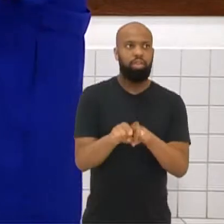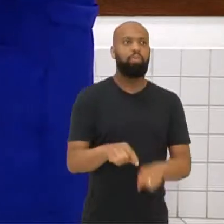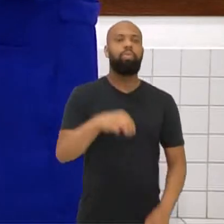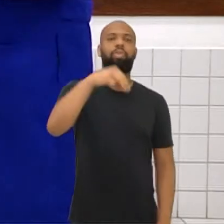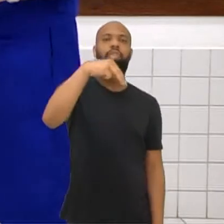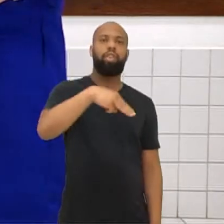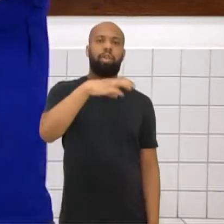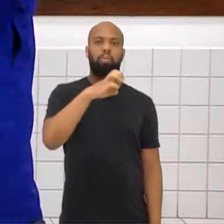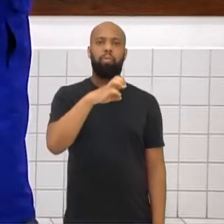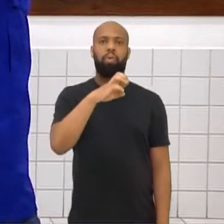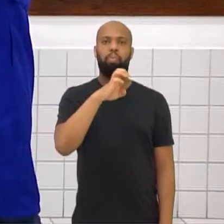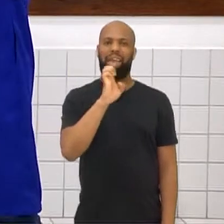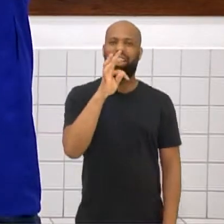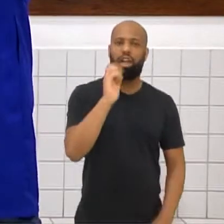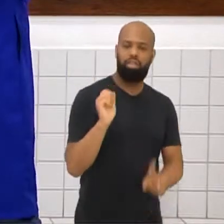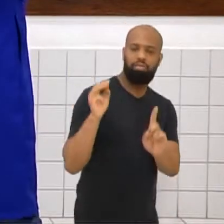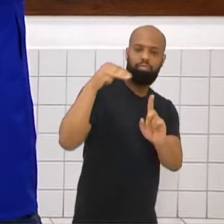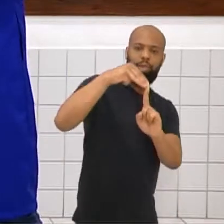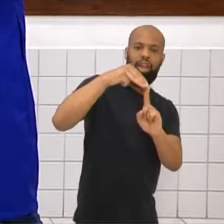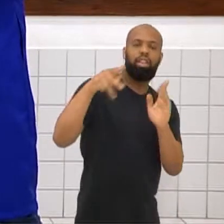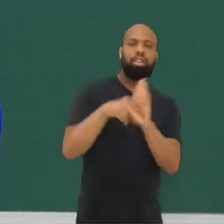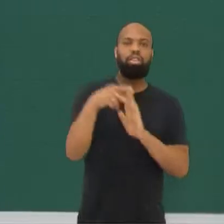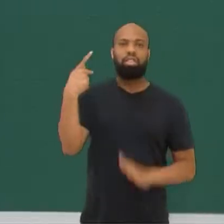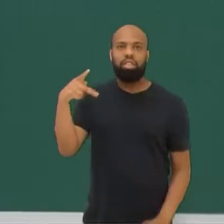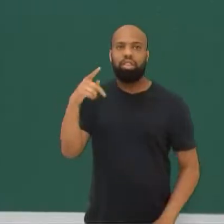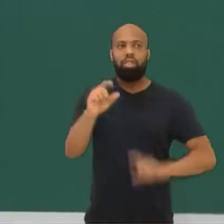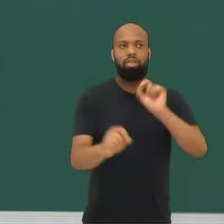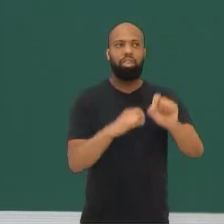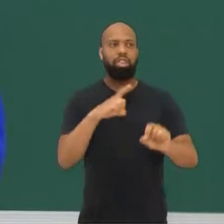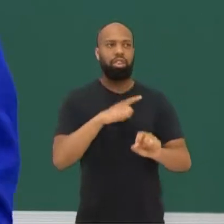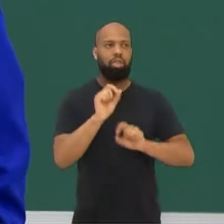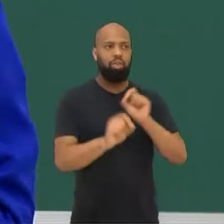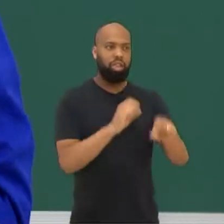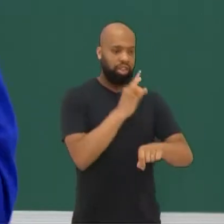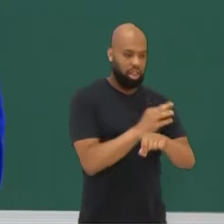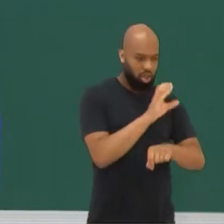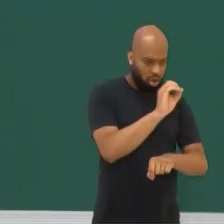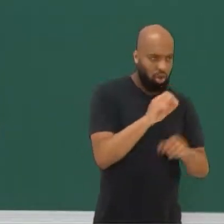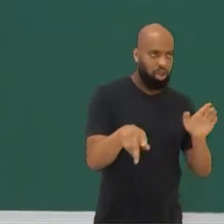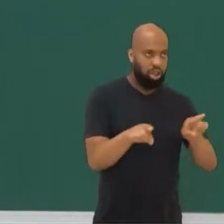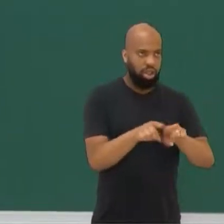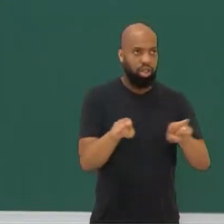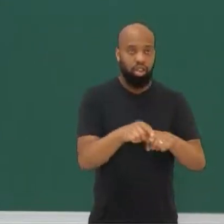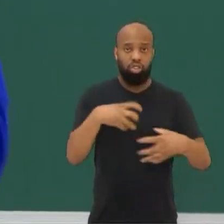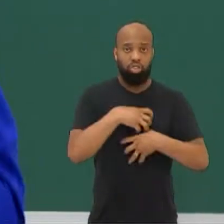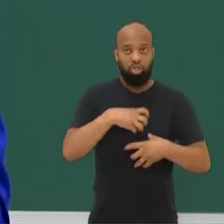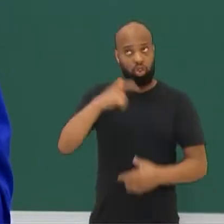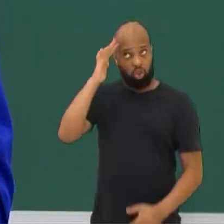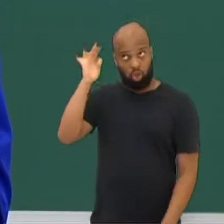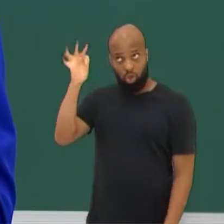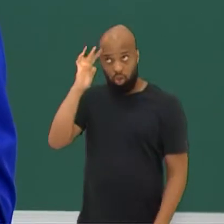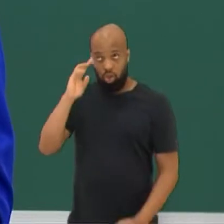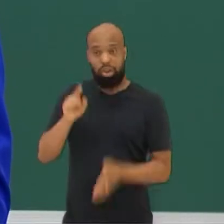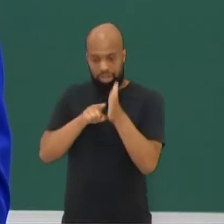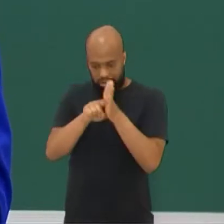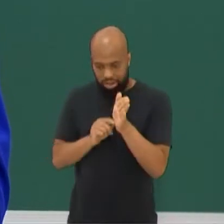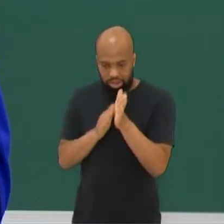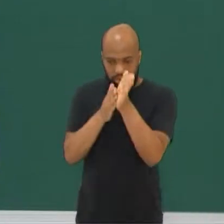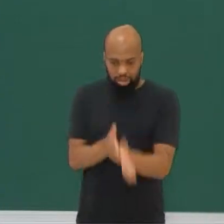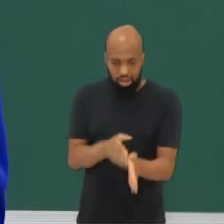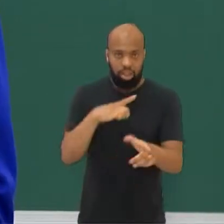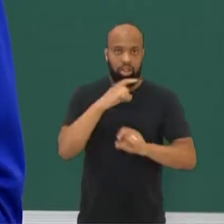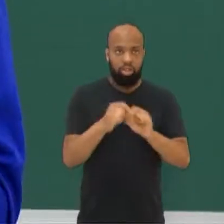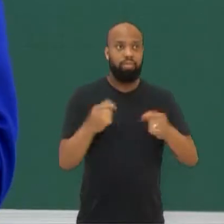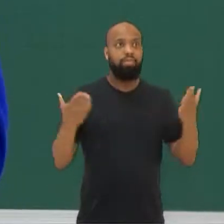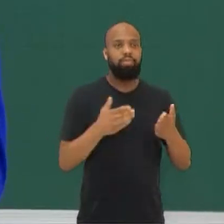A meta do Augusto Comte é a gente sair do estado teológico, sair do estado positivo, metafísico e chegar ao estado